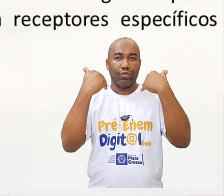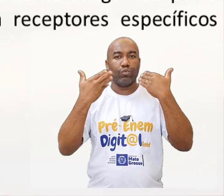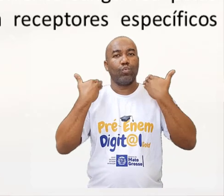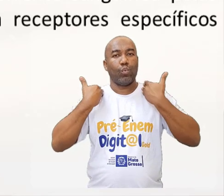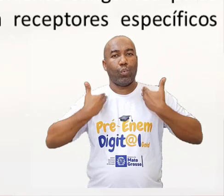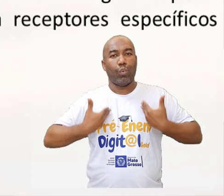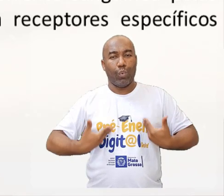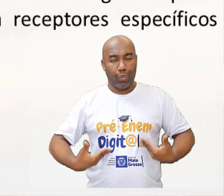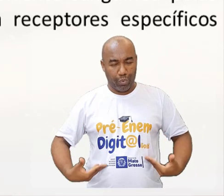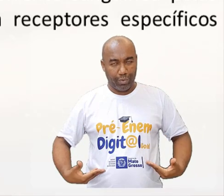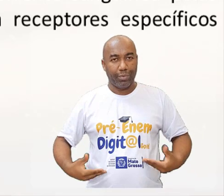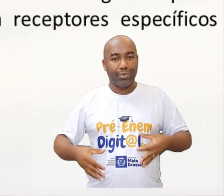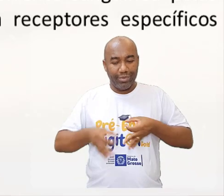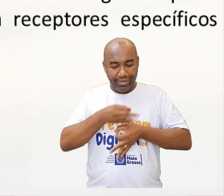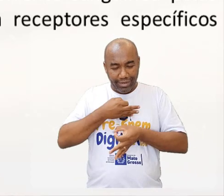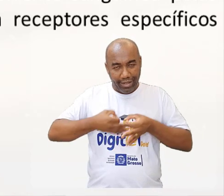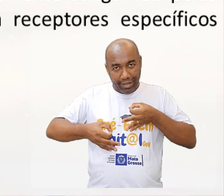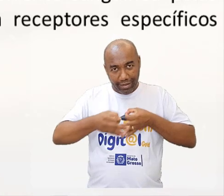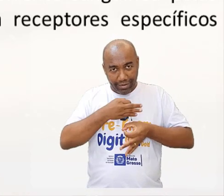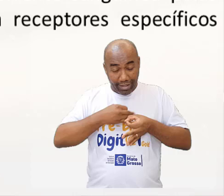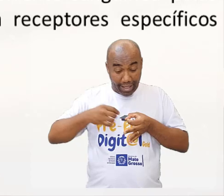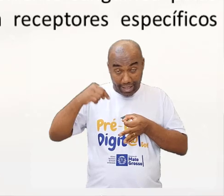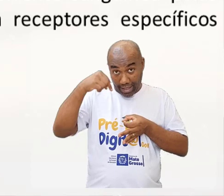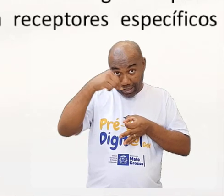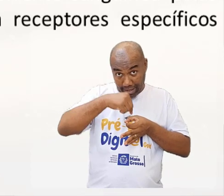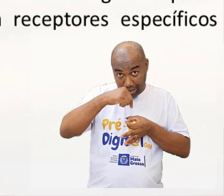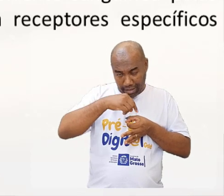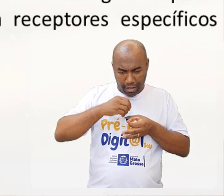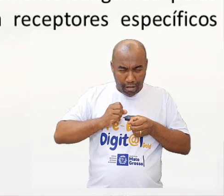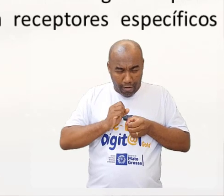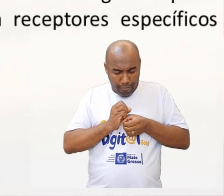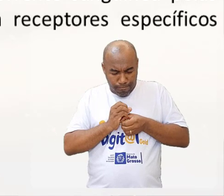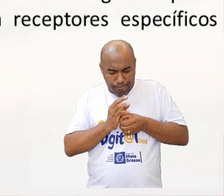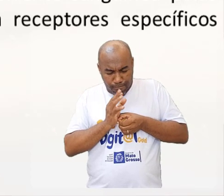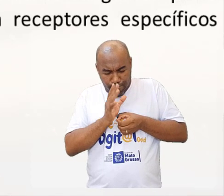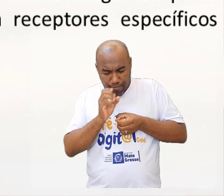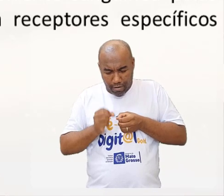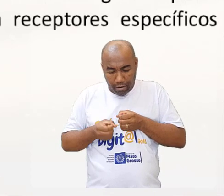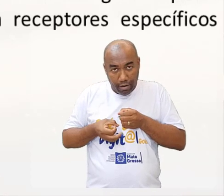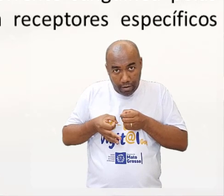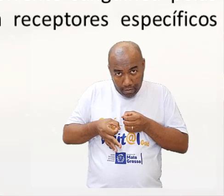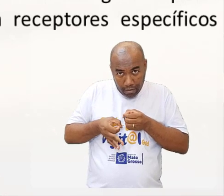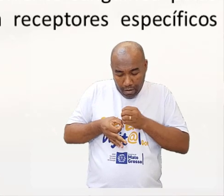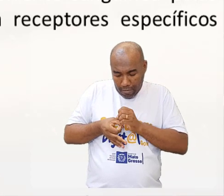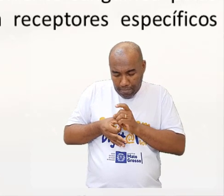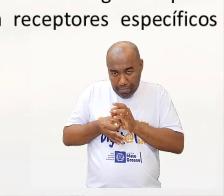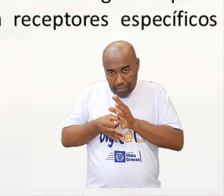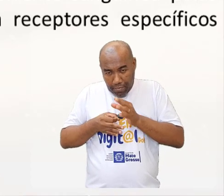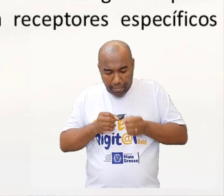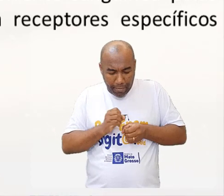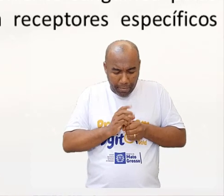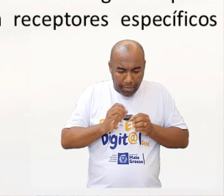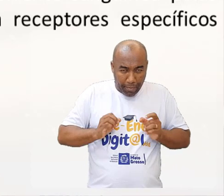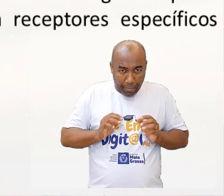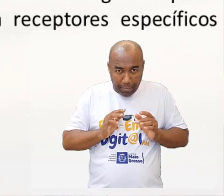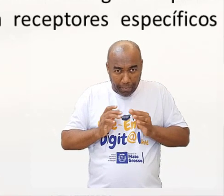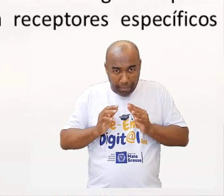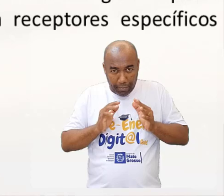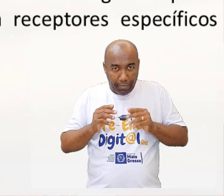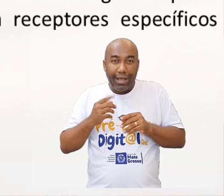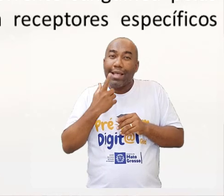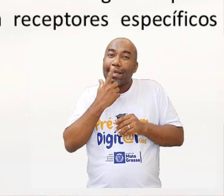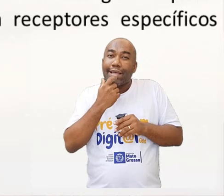produzidas pelas células dessas glândulas e que, ao serem liberadas na